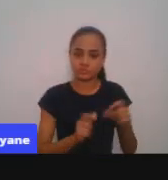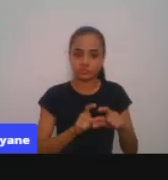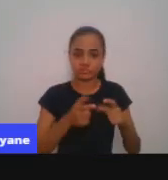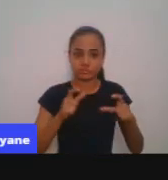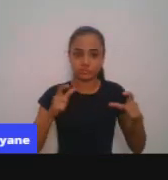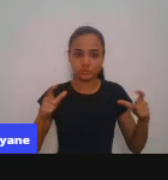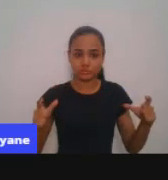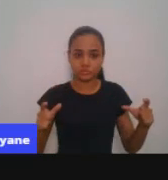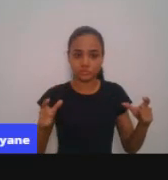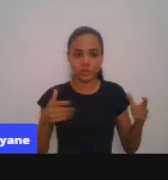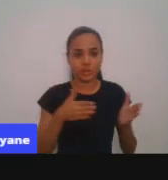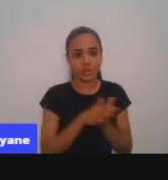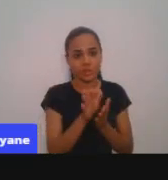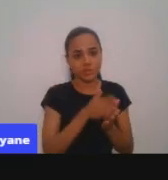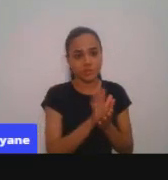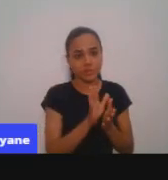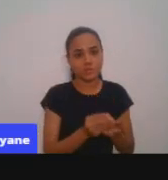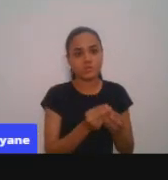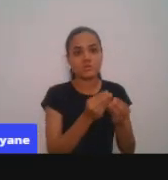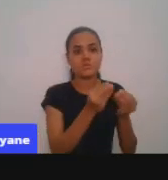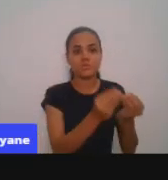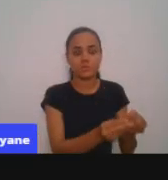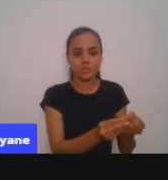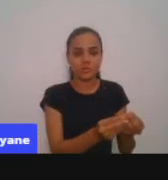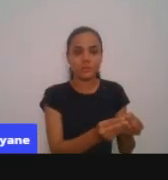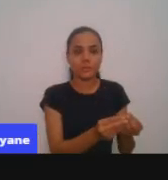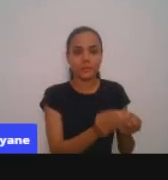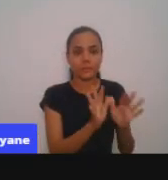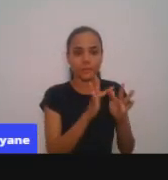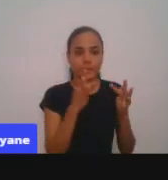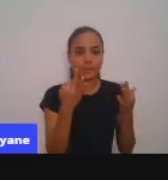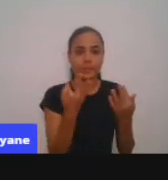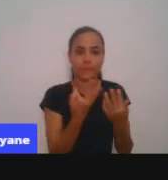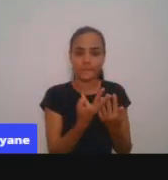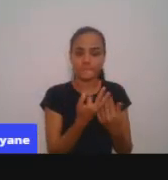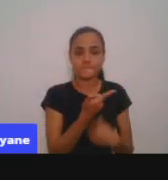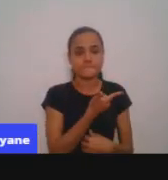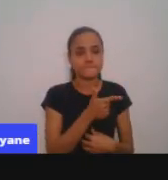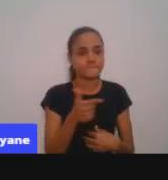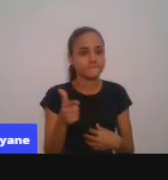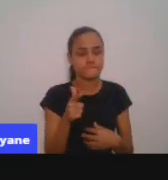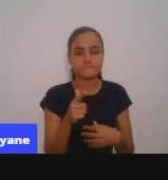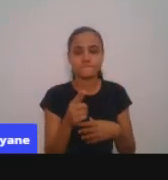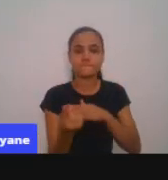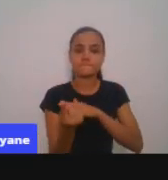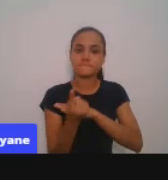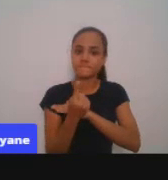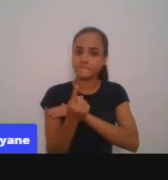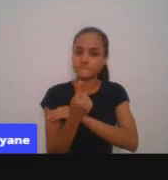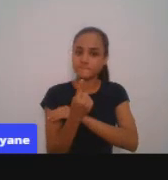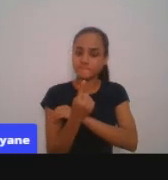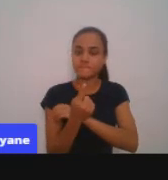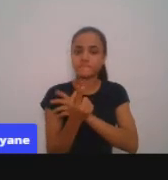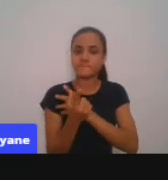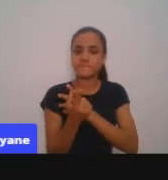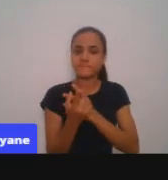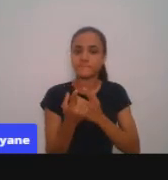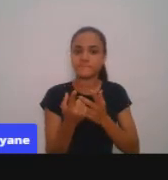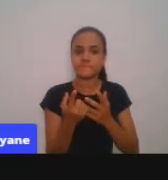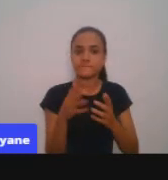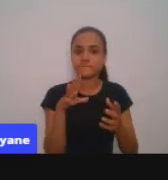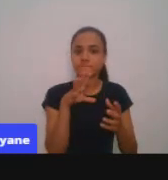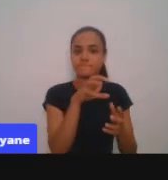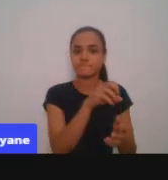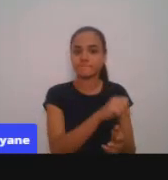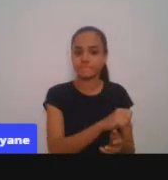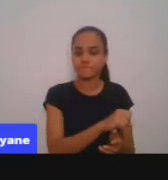pelas condições de famílias que não tinham acesso, né, para baixar isso, enfim. E foi assim que nós